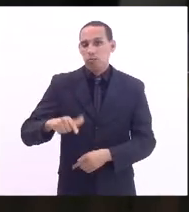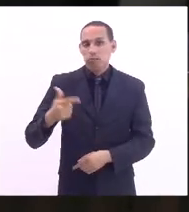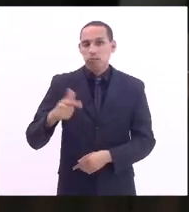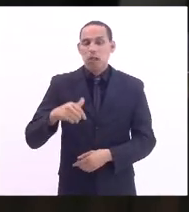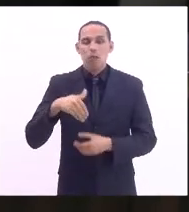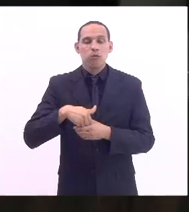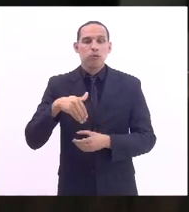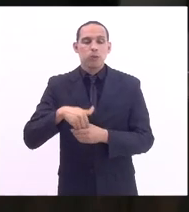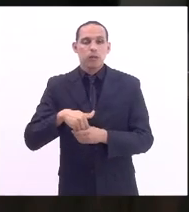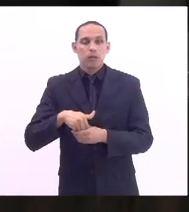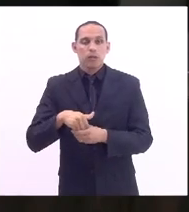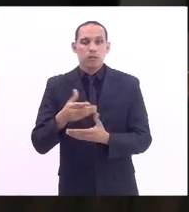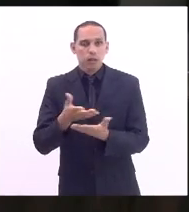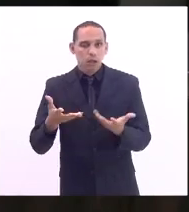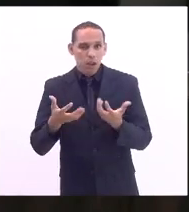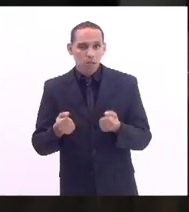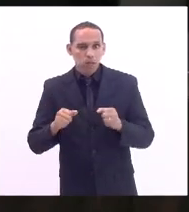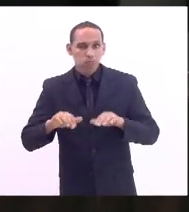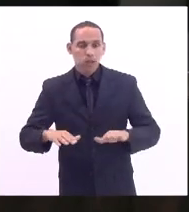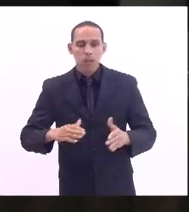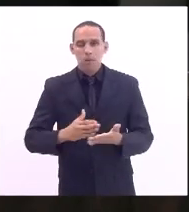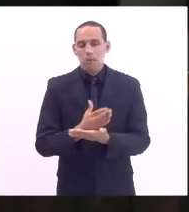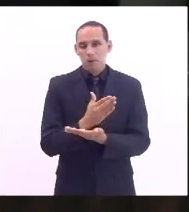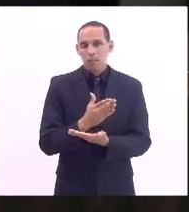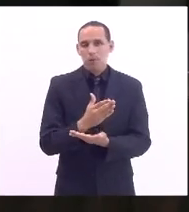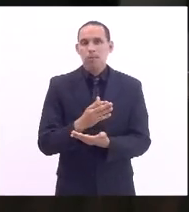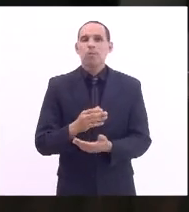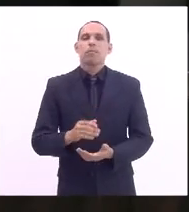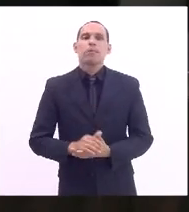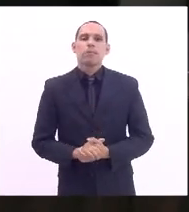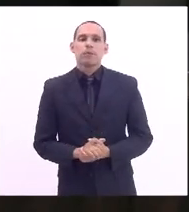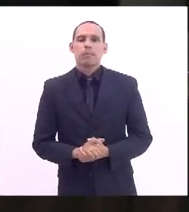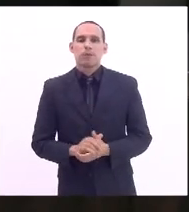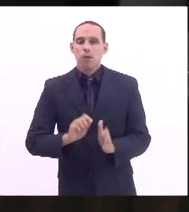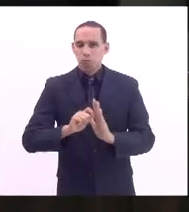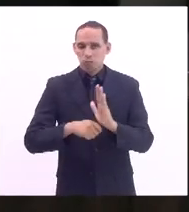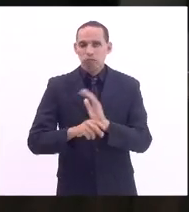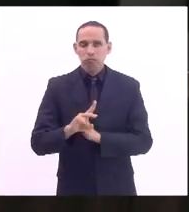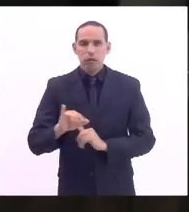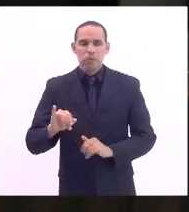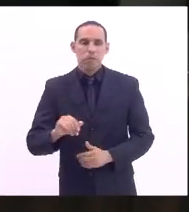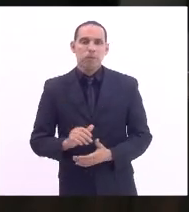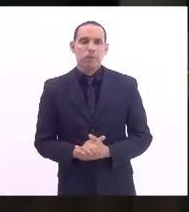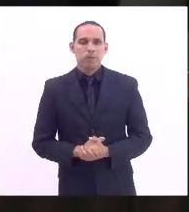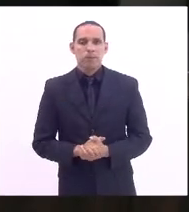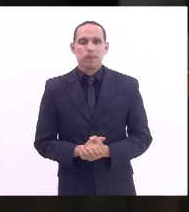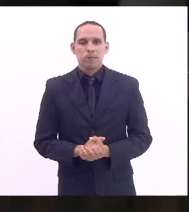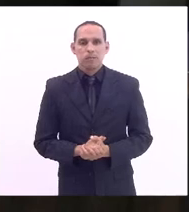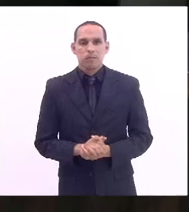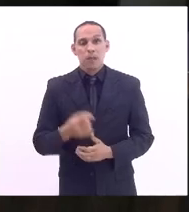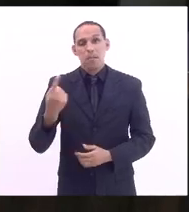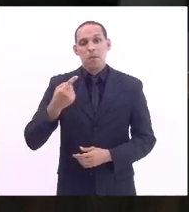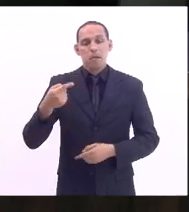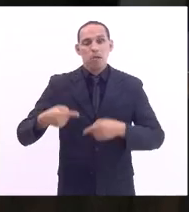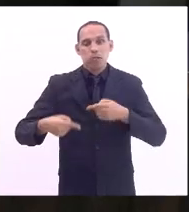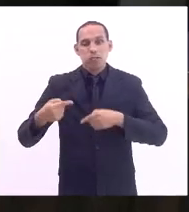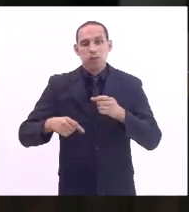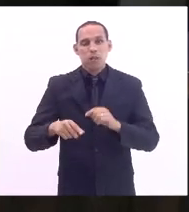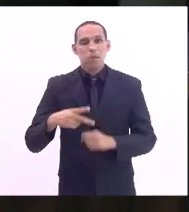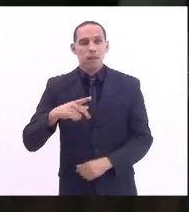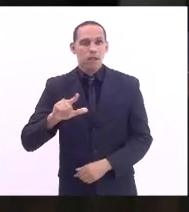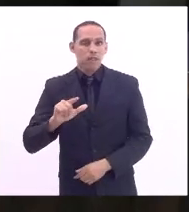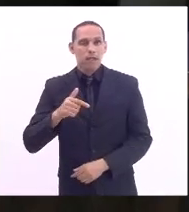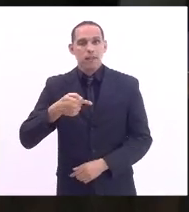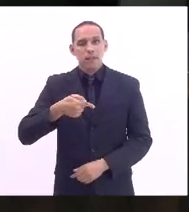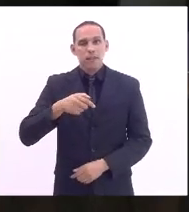Em votação, os senhores que aprovam, permaneçam como estão. Aprovado. Vai a autógrafo. Em primeira discussão, projeto de lei